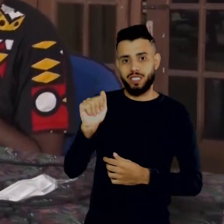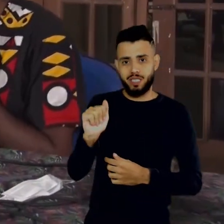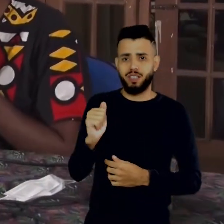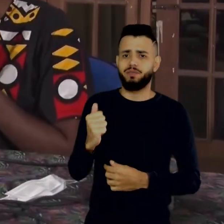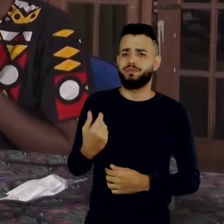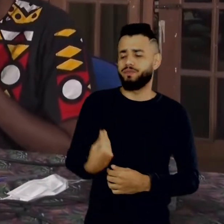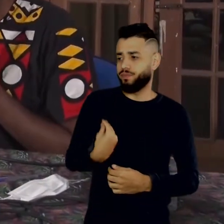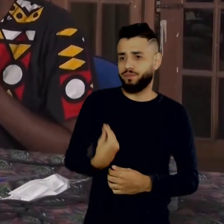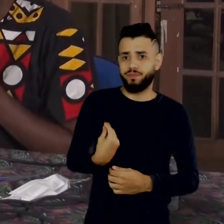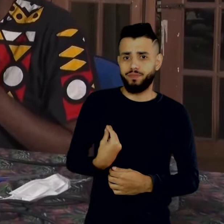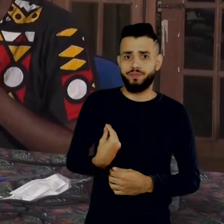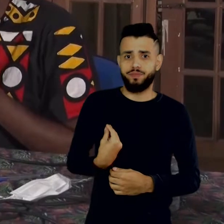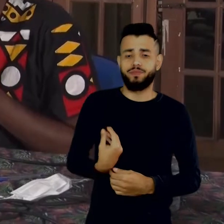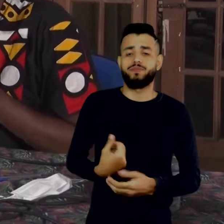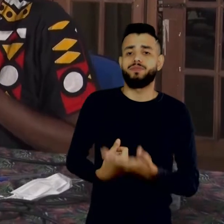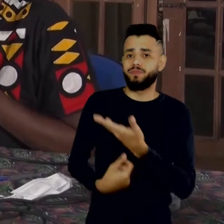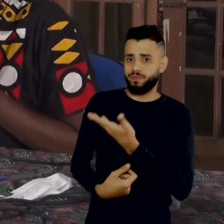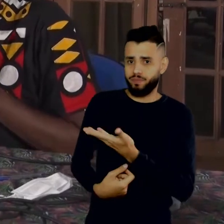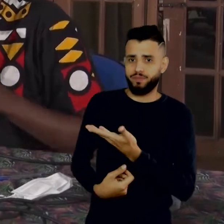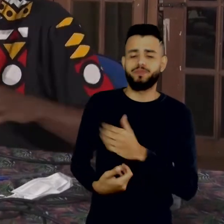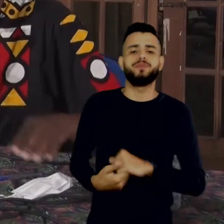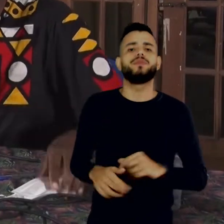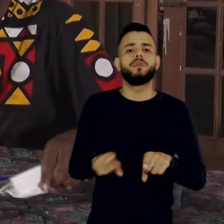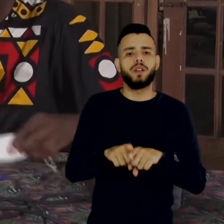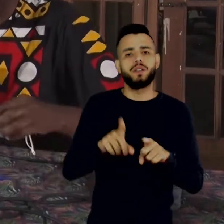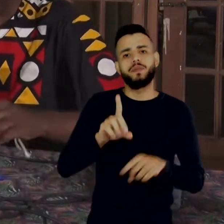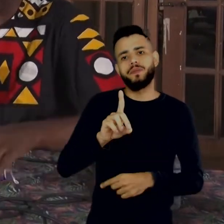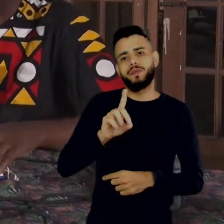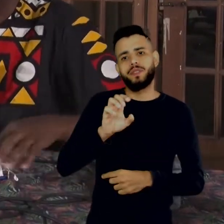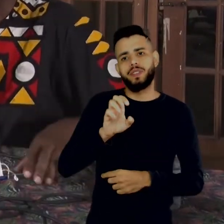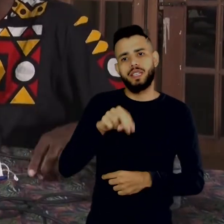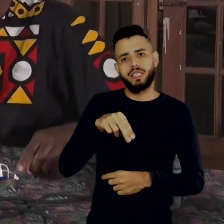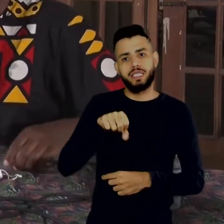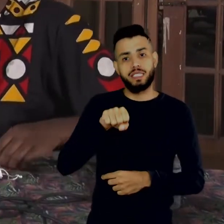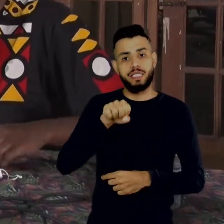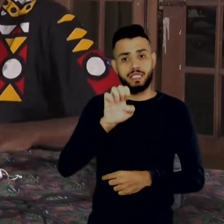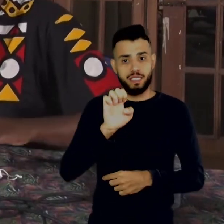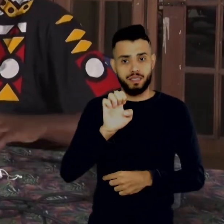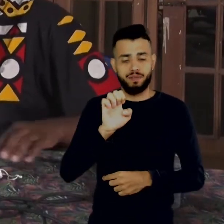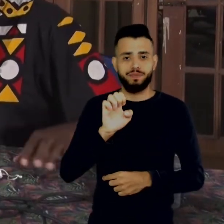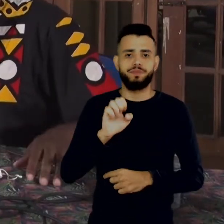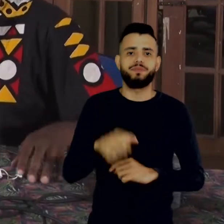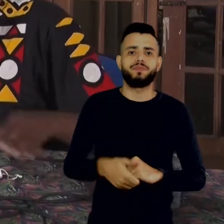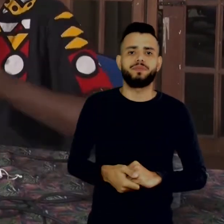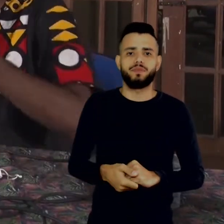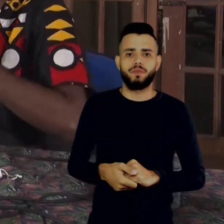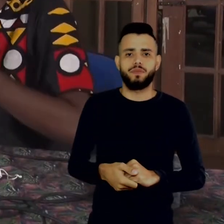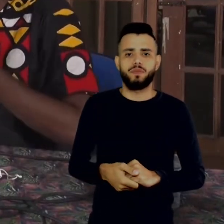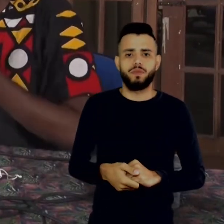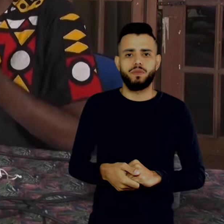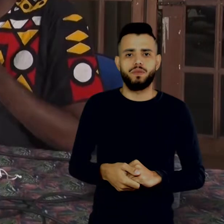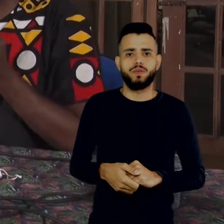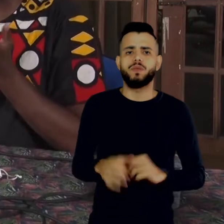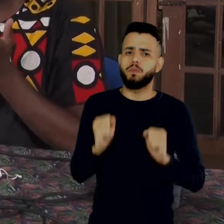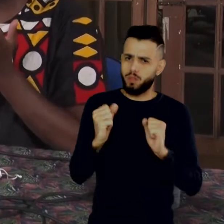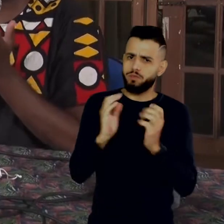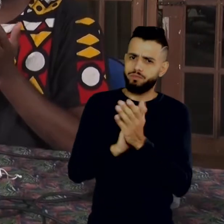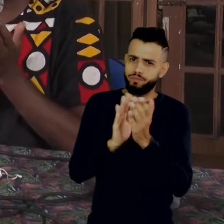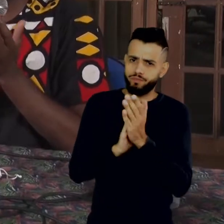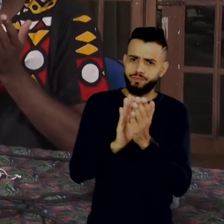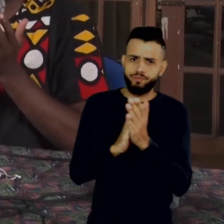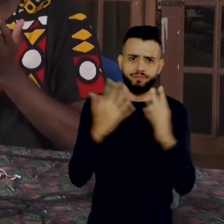né? Convidar a Denise Carreira. Eu não vou... Pode aplaudir,